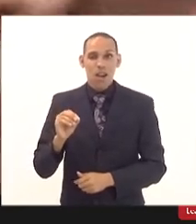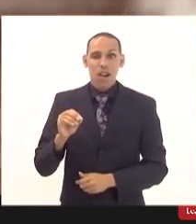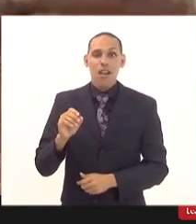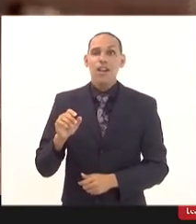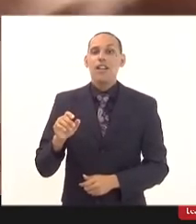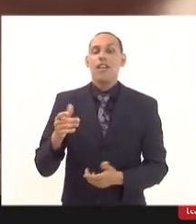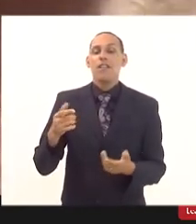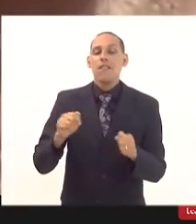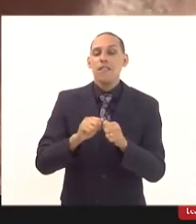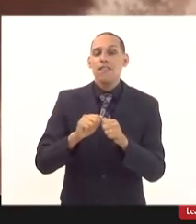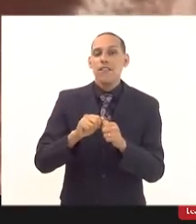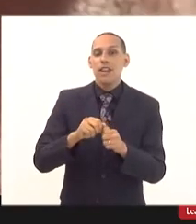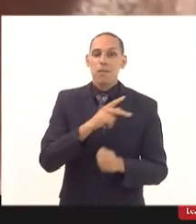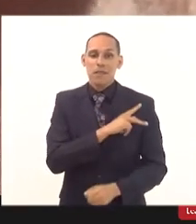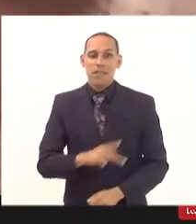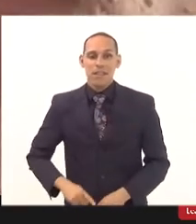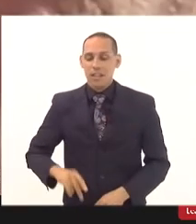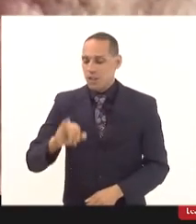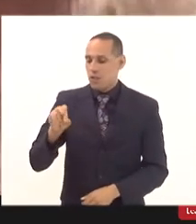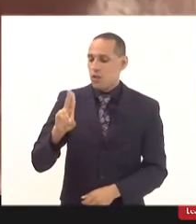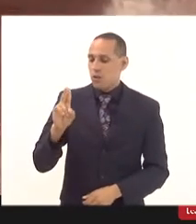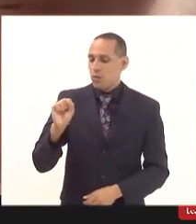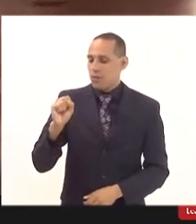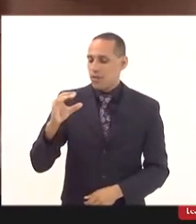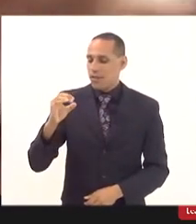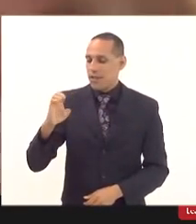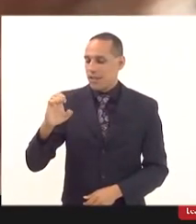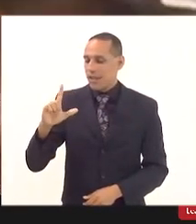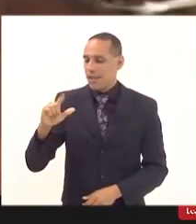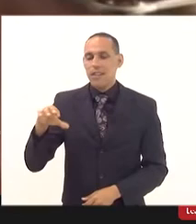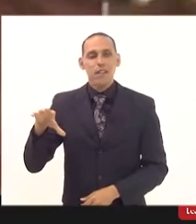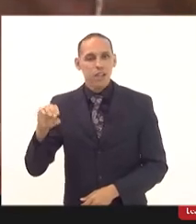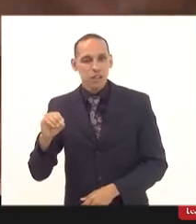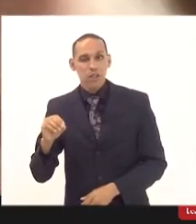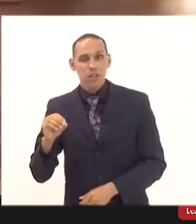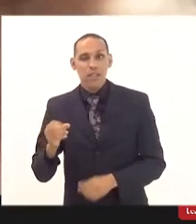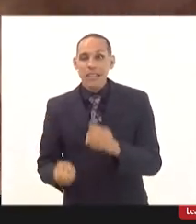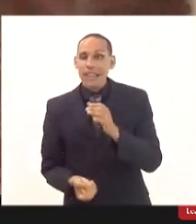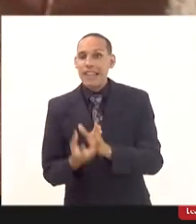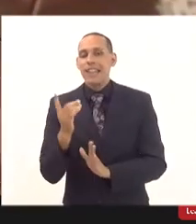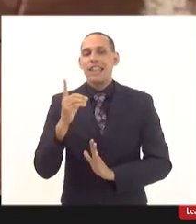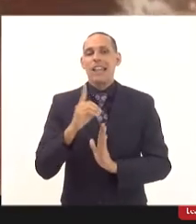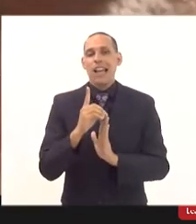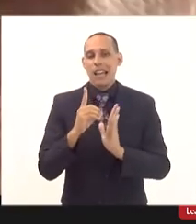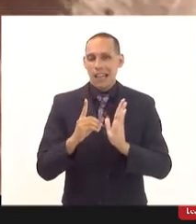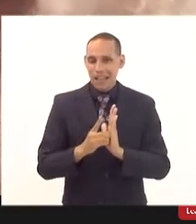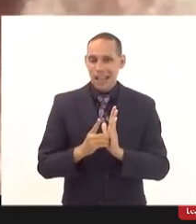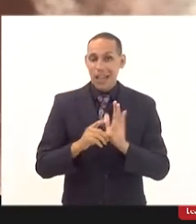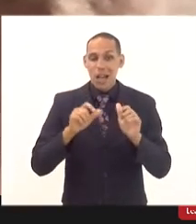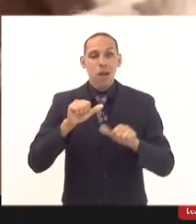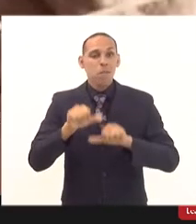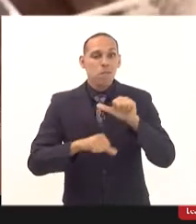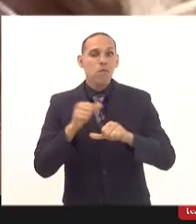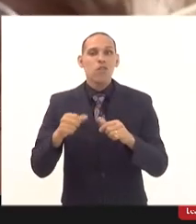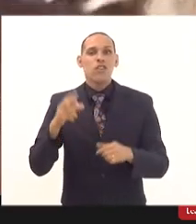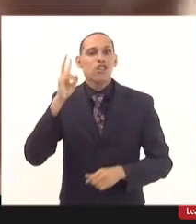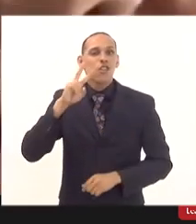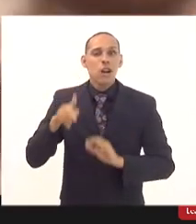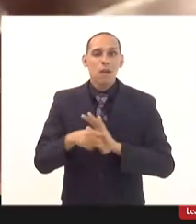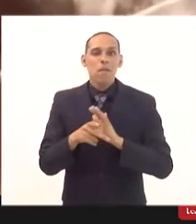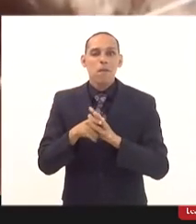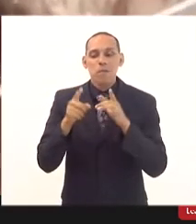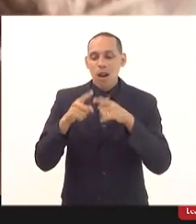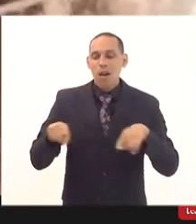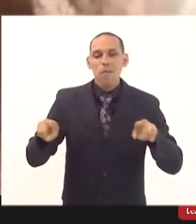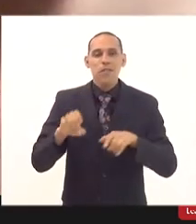Juscelino Kubitschek a criada por decreto decreto esse que mudaria a história da música erudita brasileira elevaria a